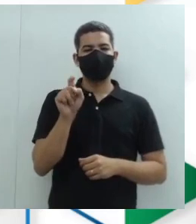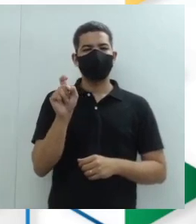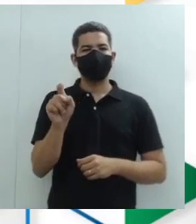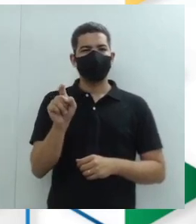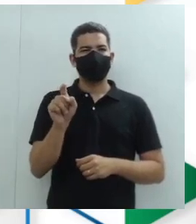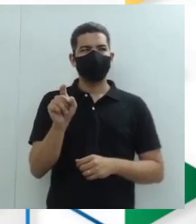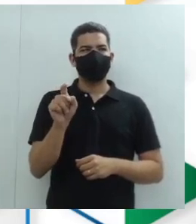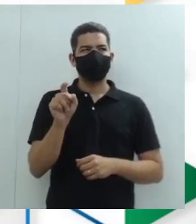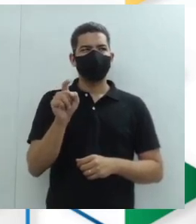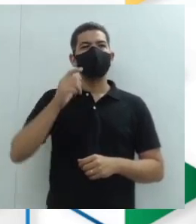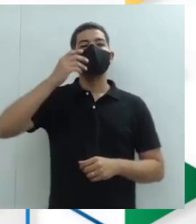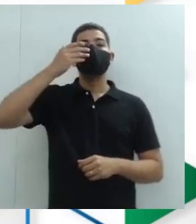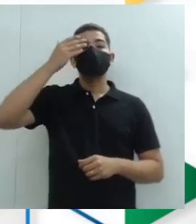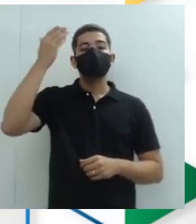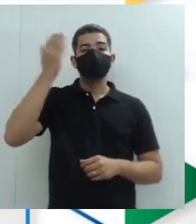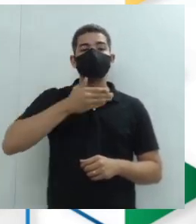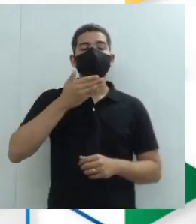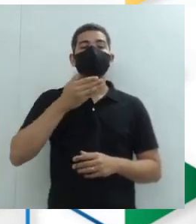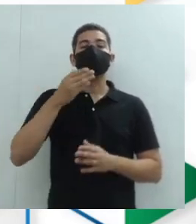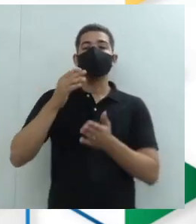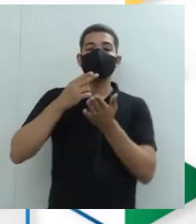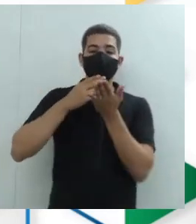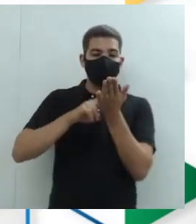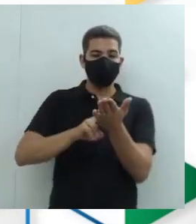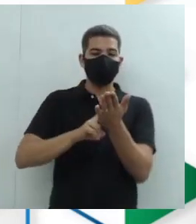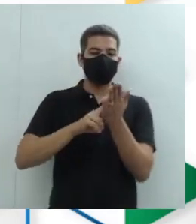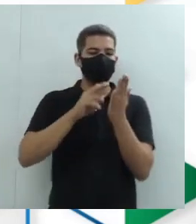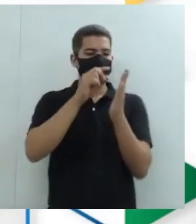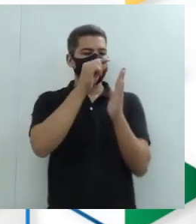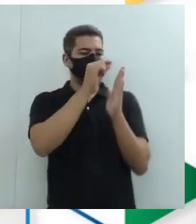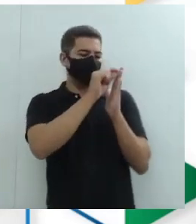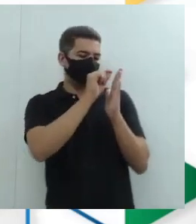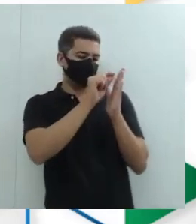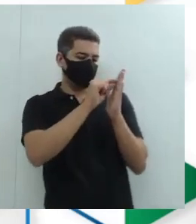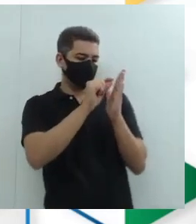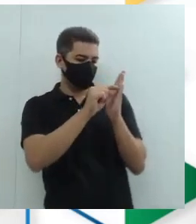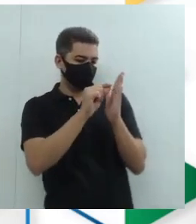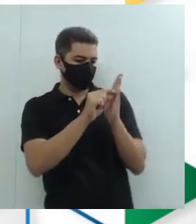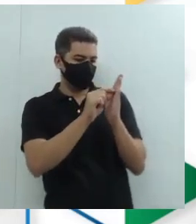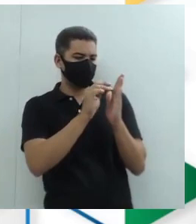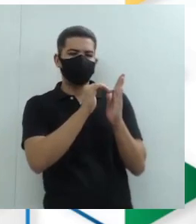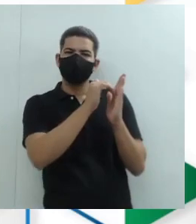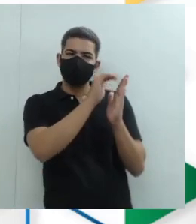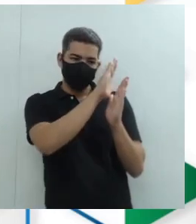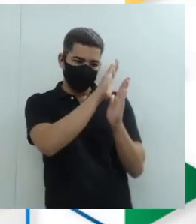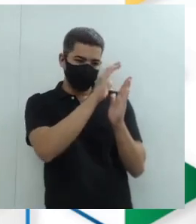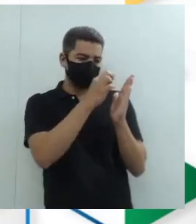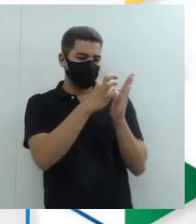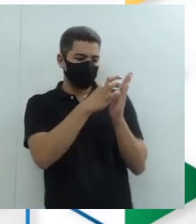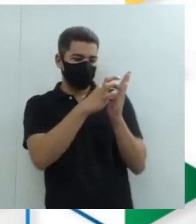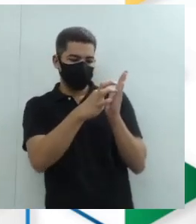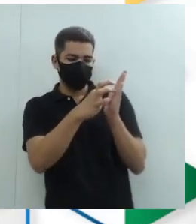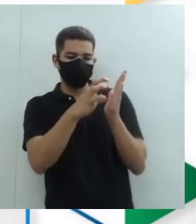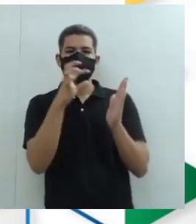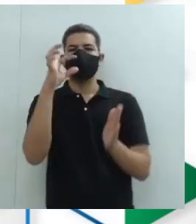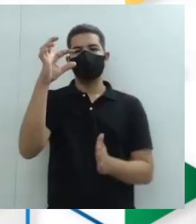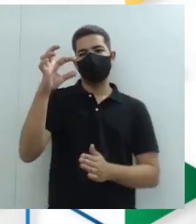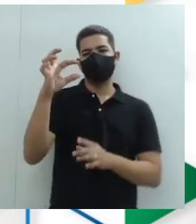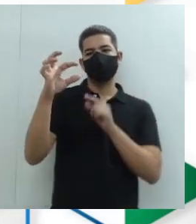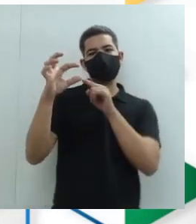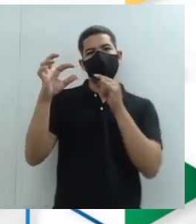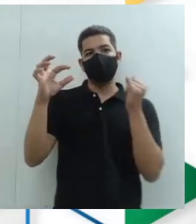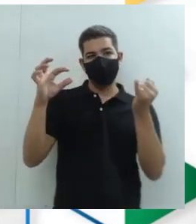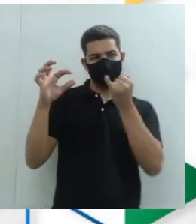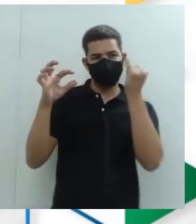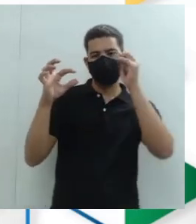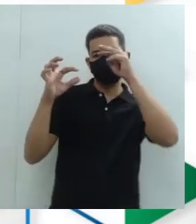Esses 3 pontinhos que estão aí logo no início da fala dela, que dá a entender que esse trecho que ela